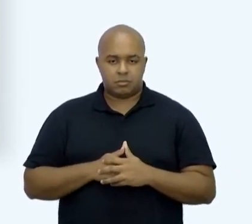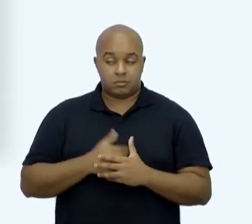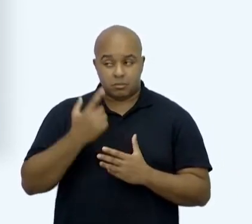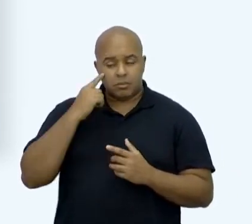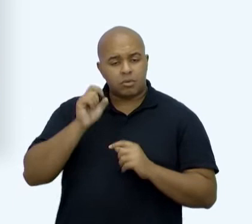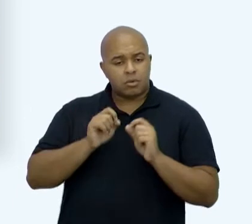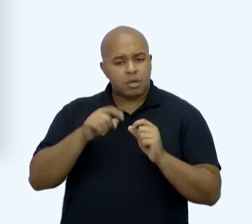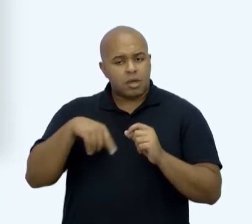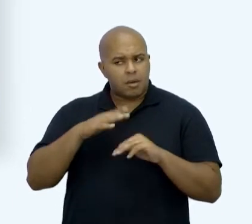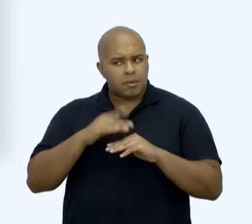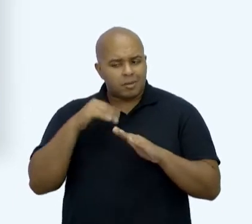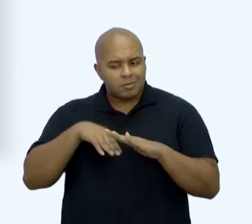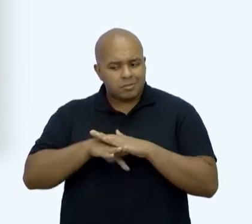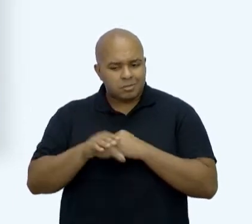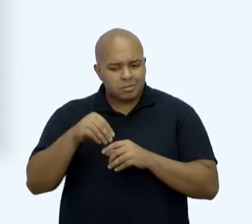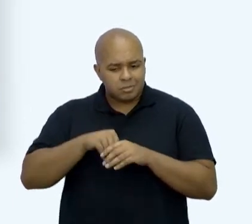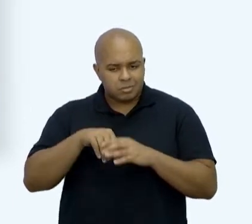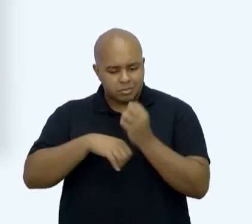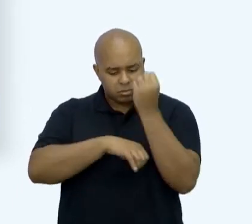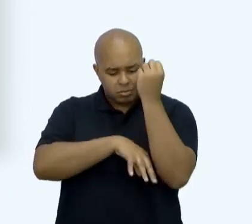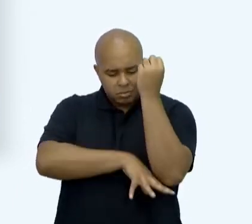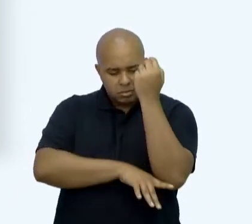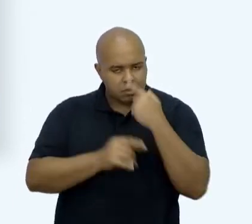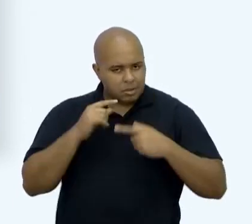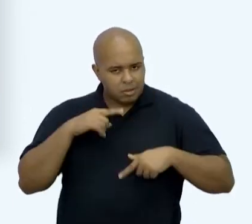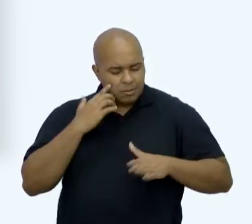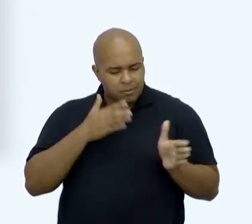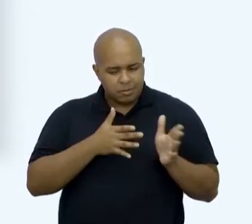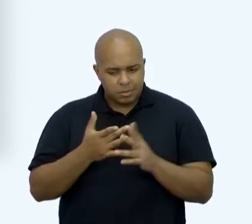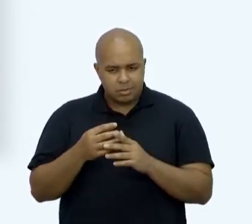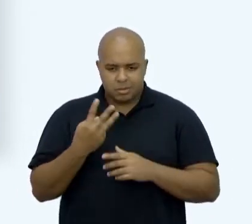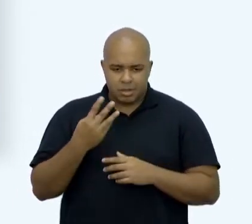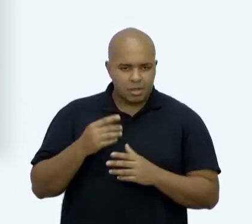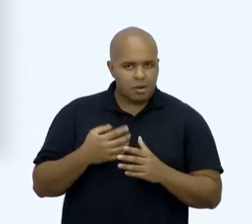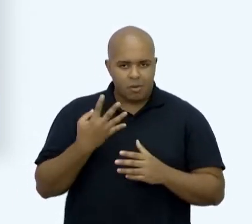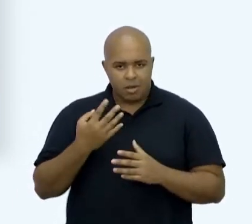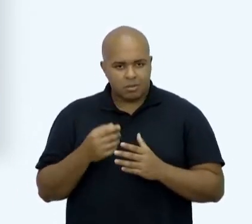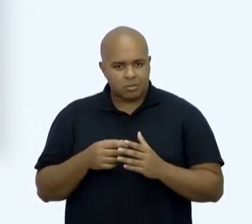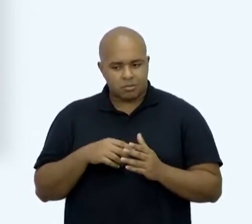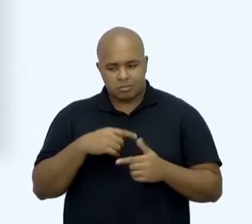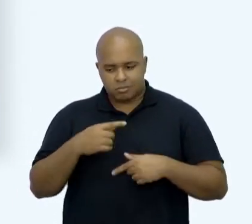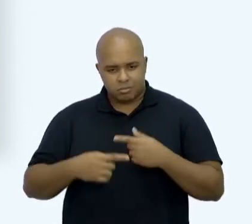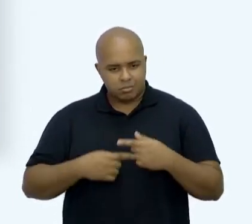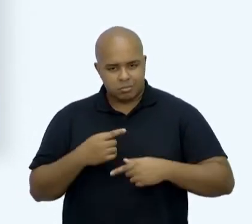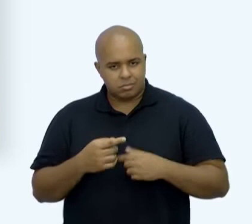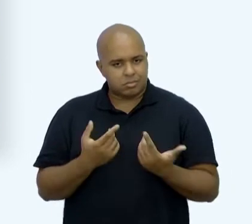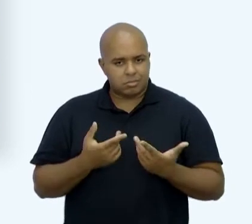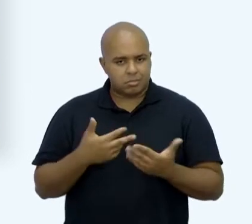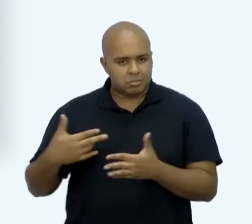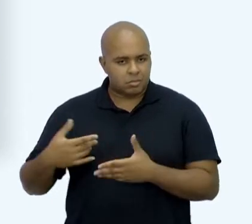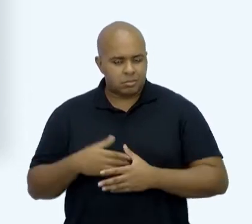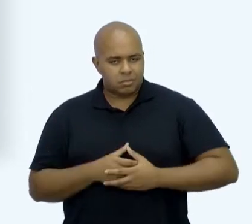O que é armazenado desta forma, passando por 3 a 4 ciclos de micróbios,